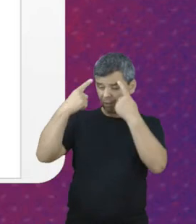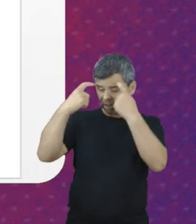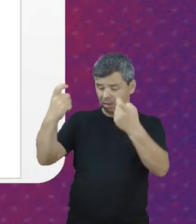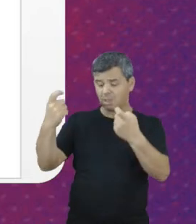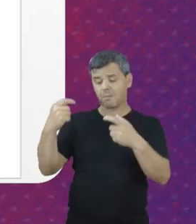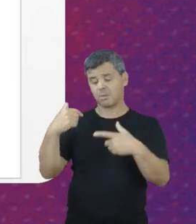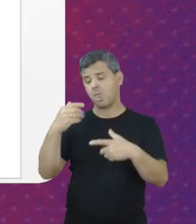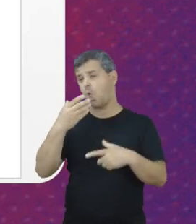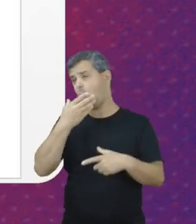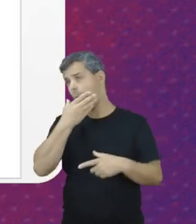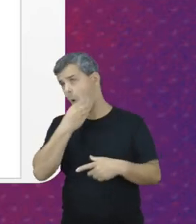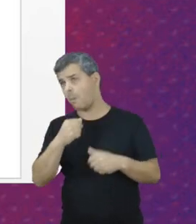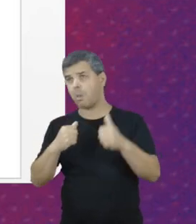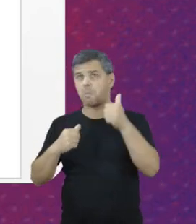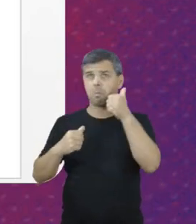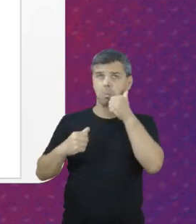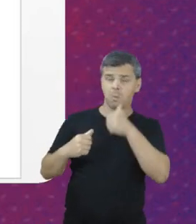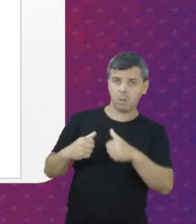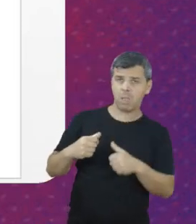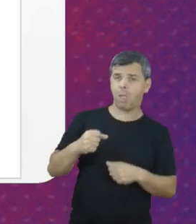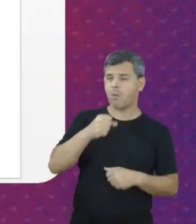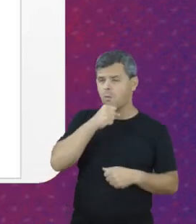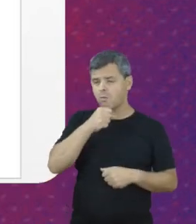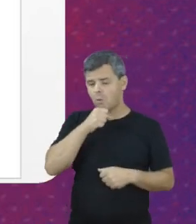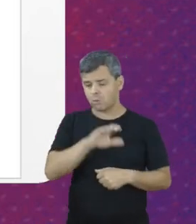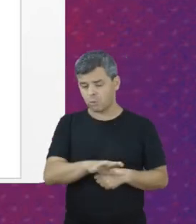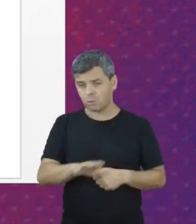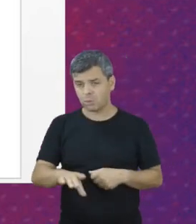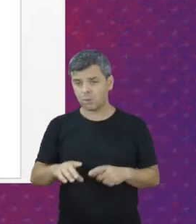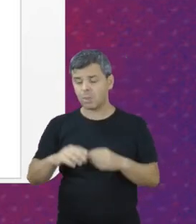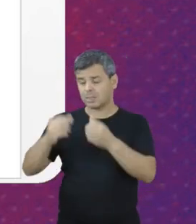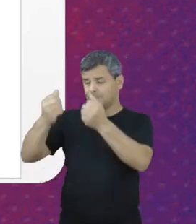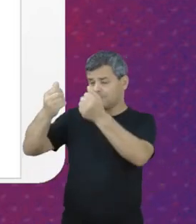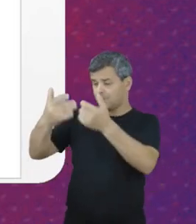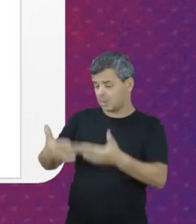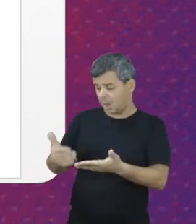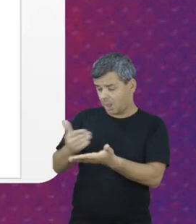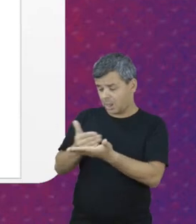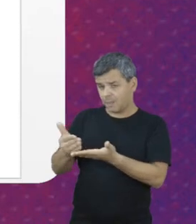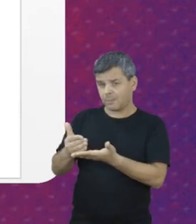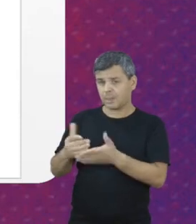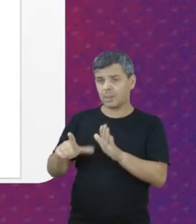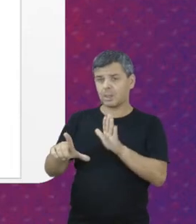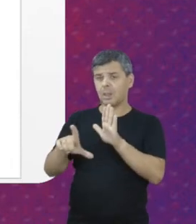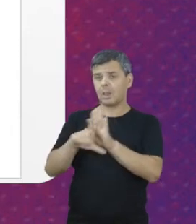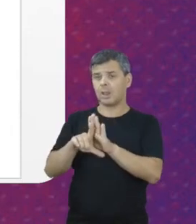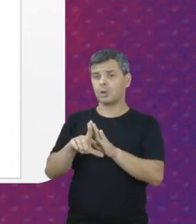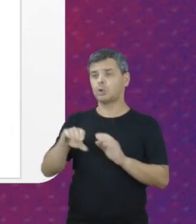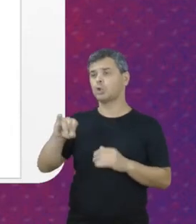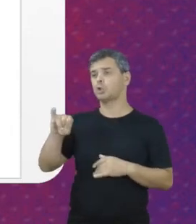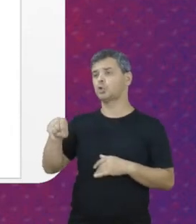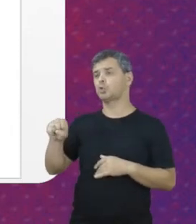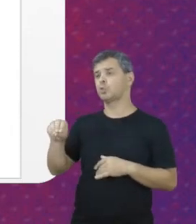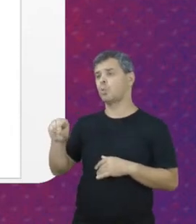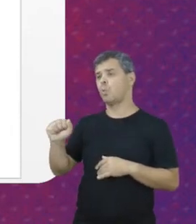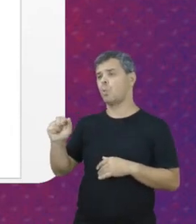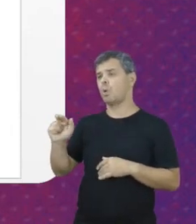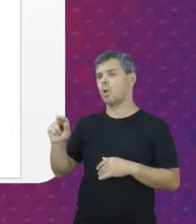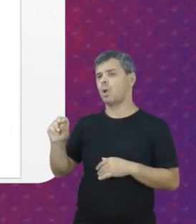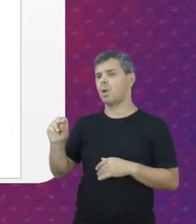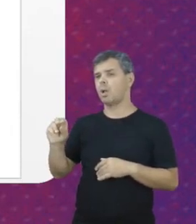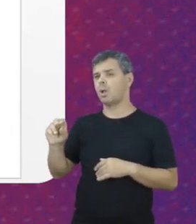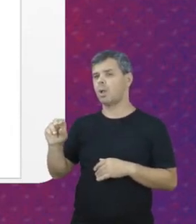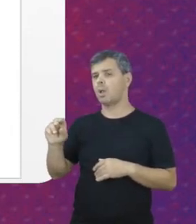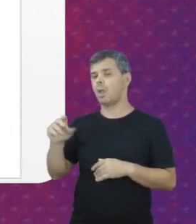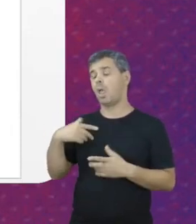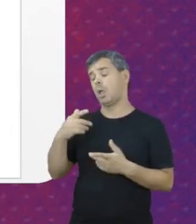criança, idoso. É um serviço garantido pela lei que eu expliquei no início, que é a lei Joana Maranhão, não, a lei do